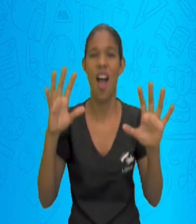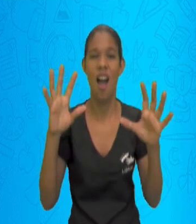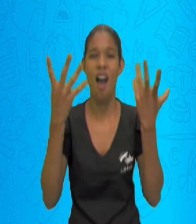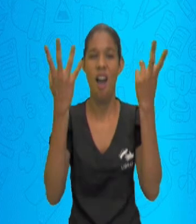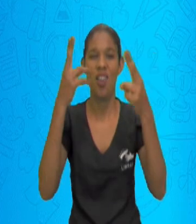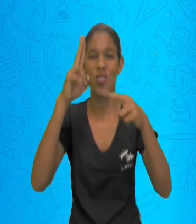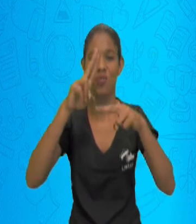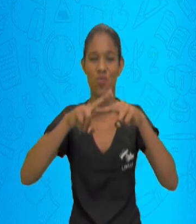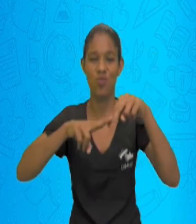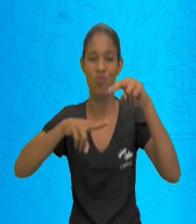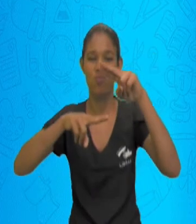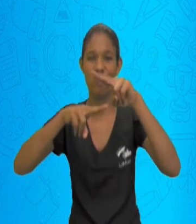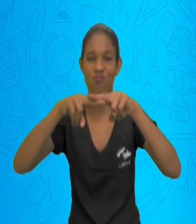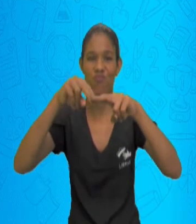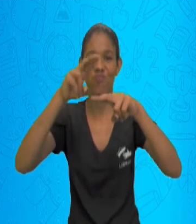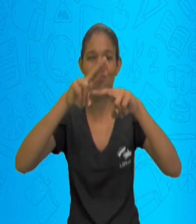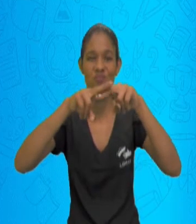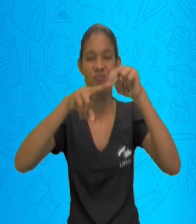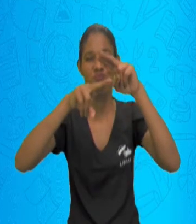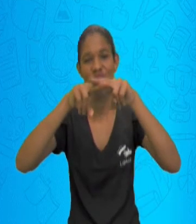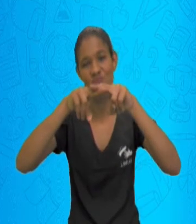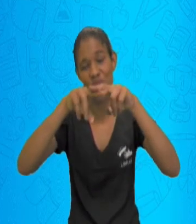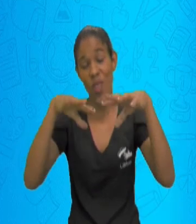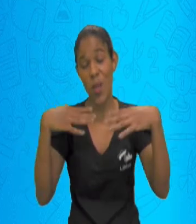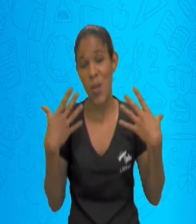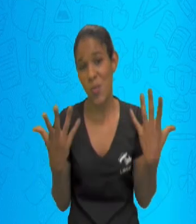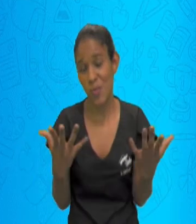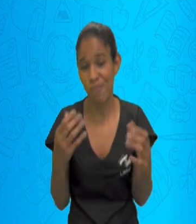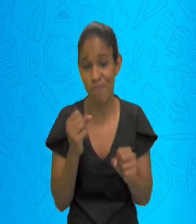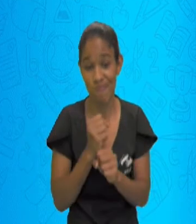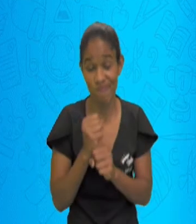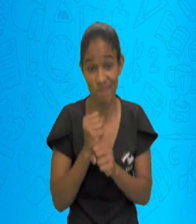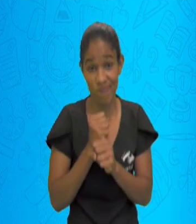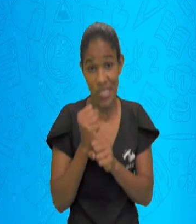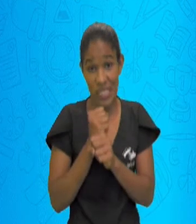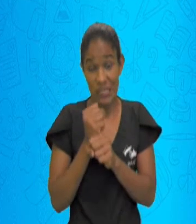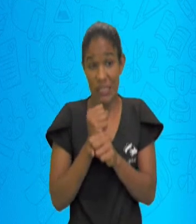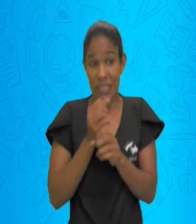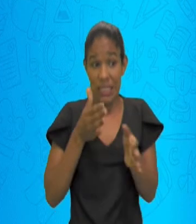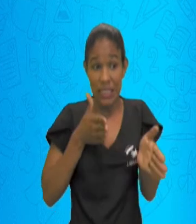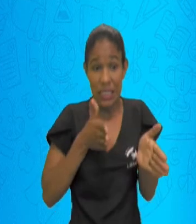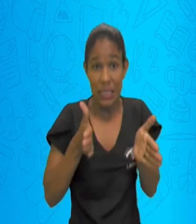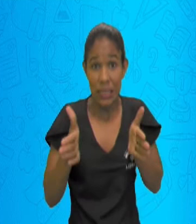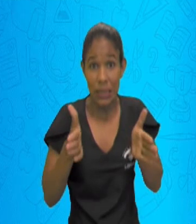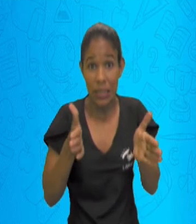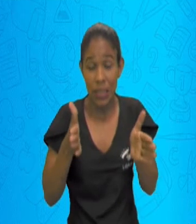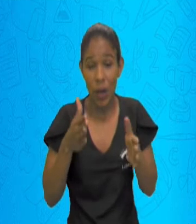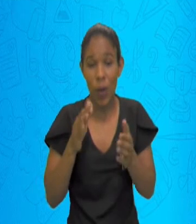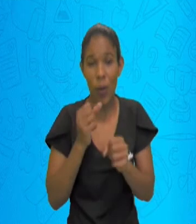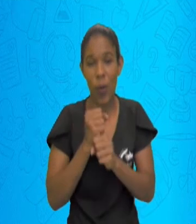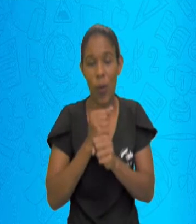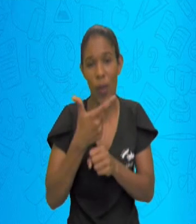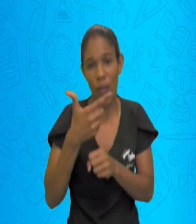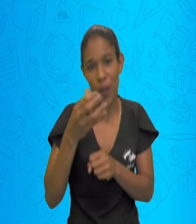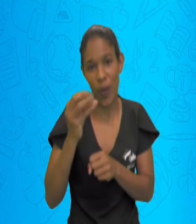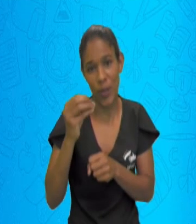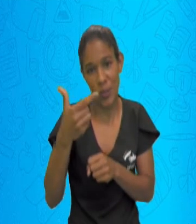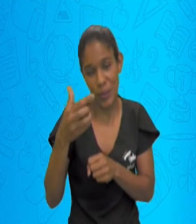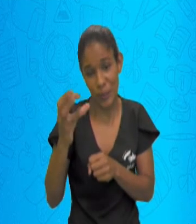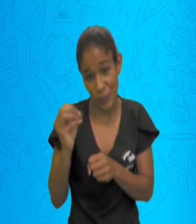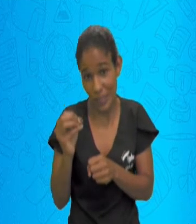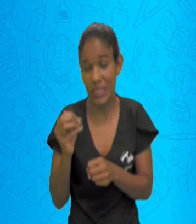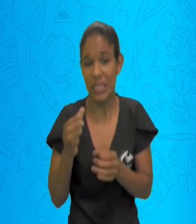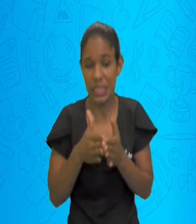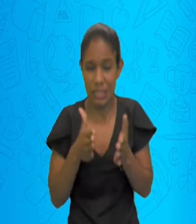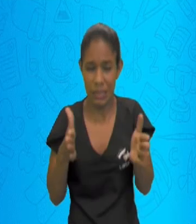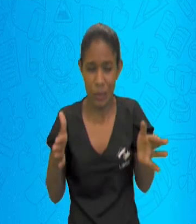também passou-se assim, né? Nós, infelizmente, pelo período que estamos vivendo, Nós não podemos estar nas famosas